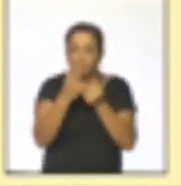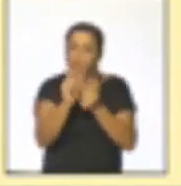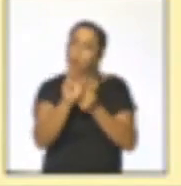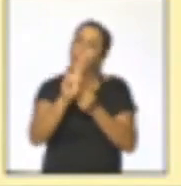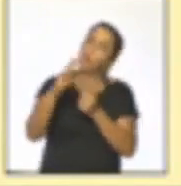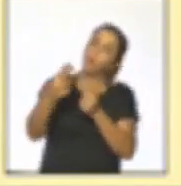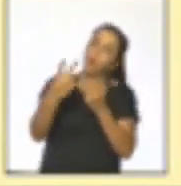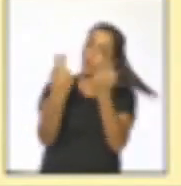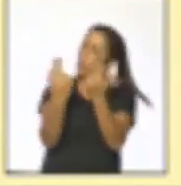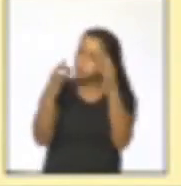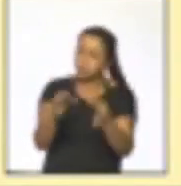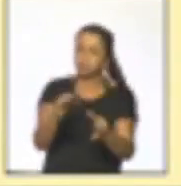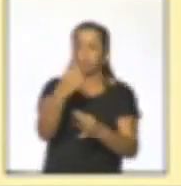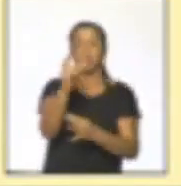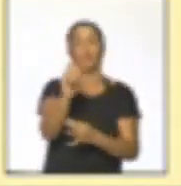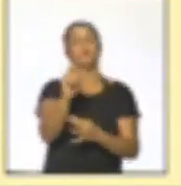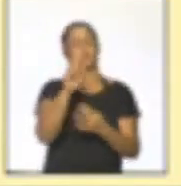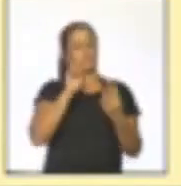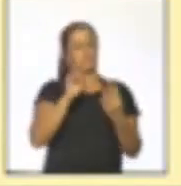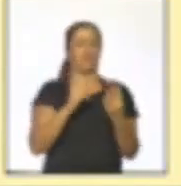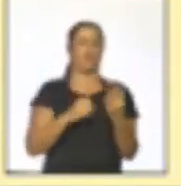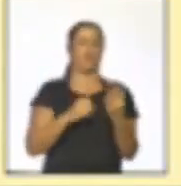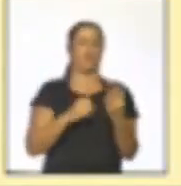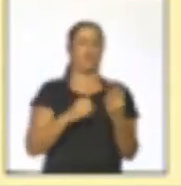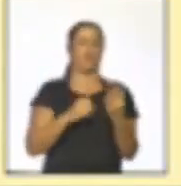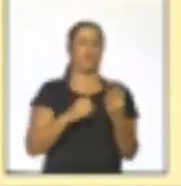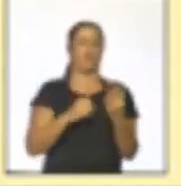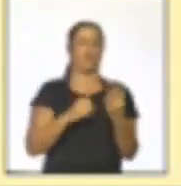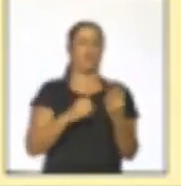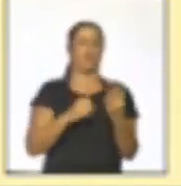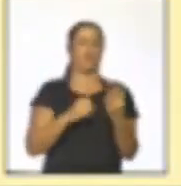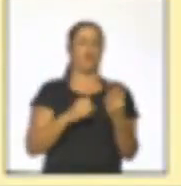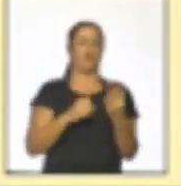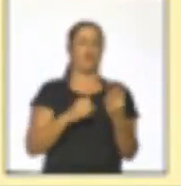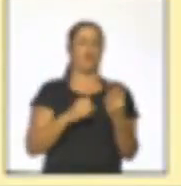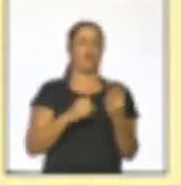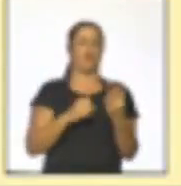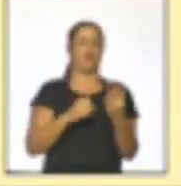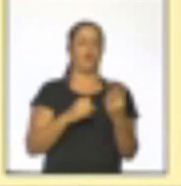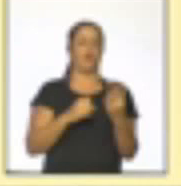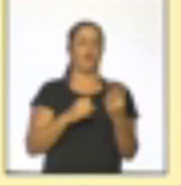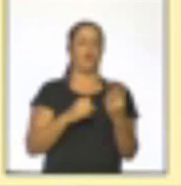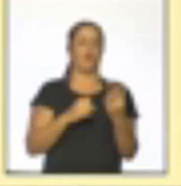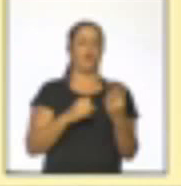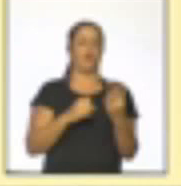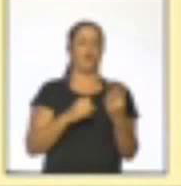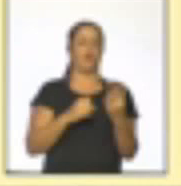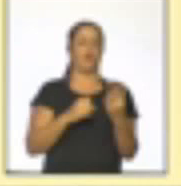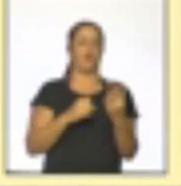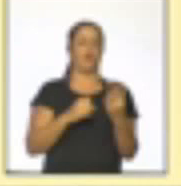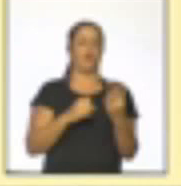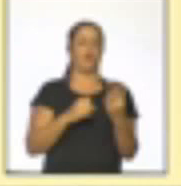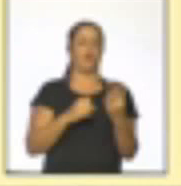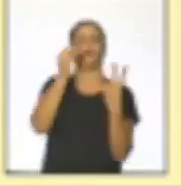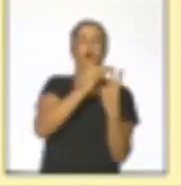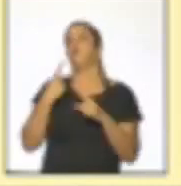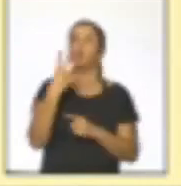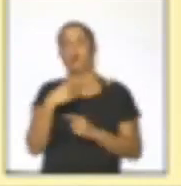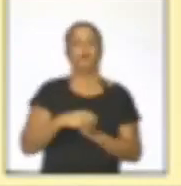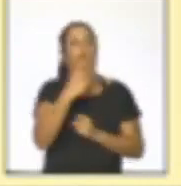10? Se eu colocar o 2, seria 2 vezes 2, 4. 3 vezes 3,